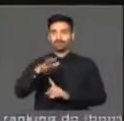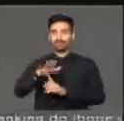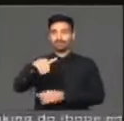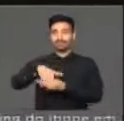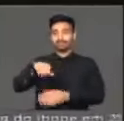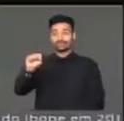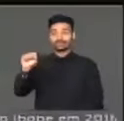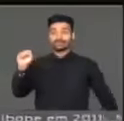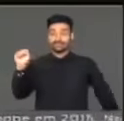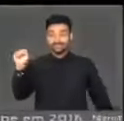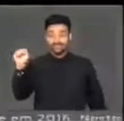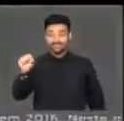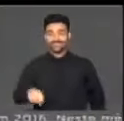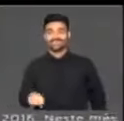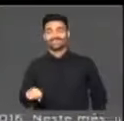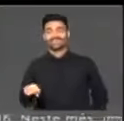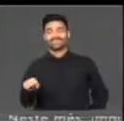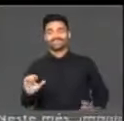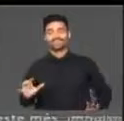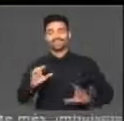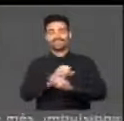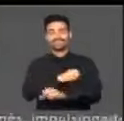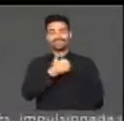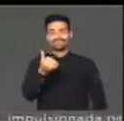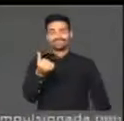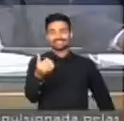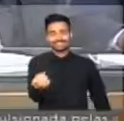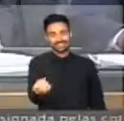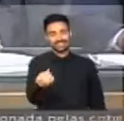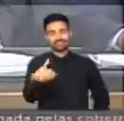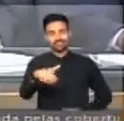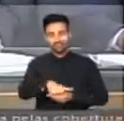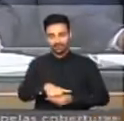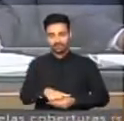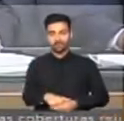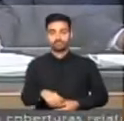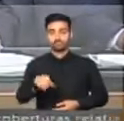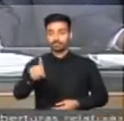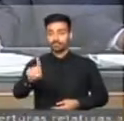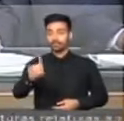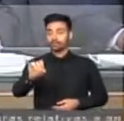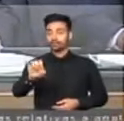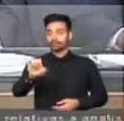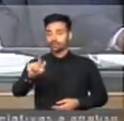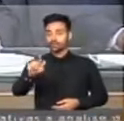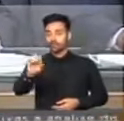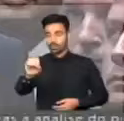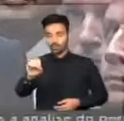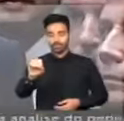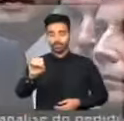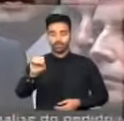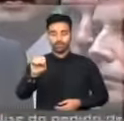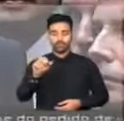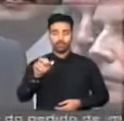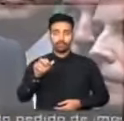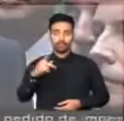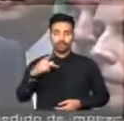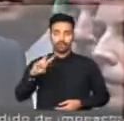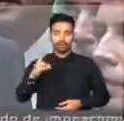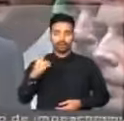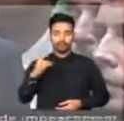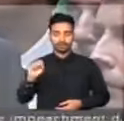sim, total 60 votos. Diego Garcia, do PHS.